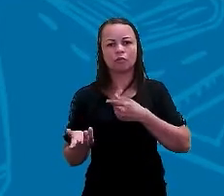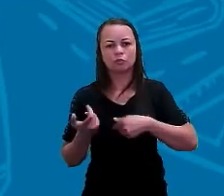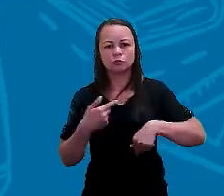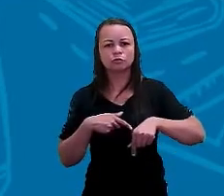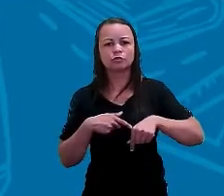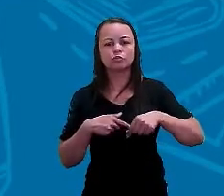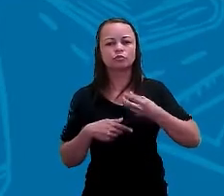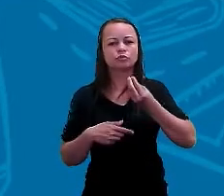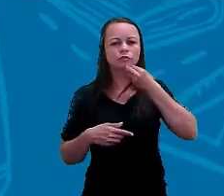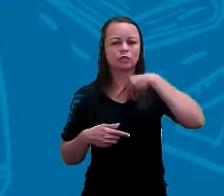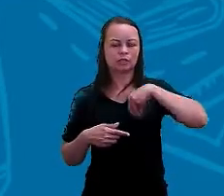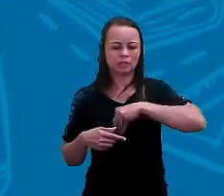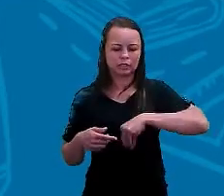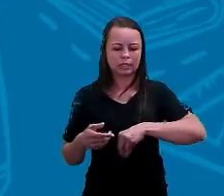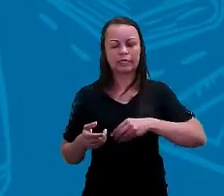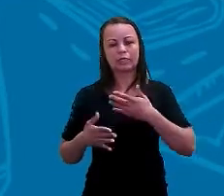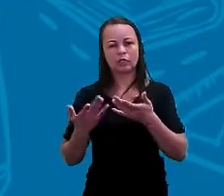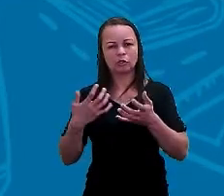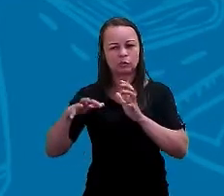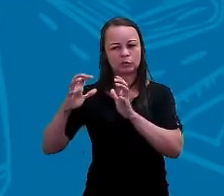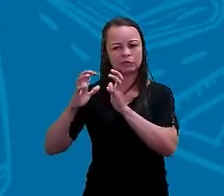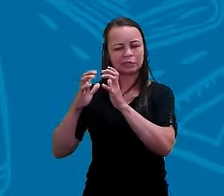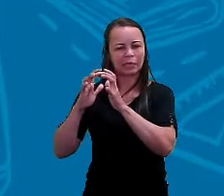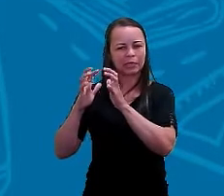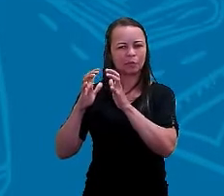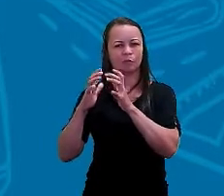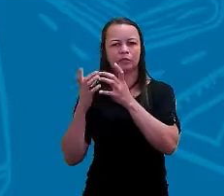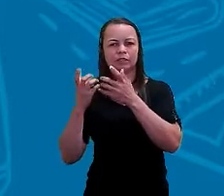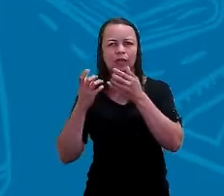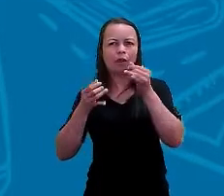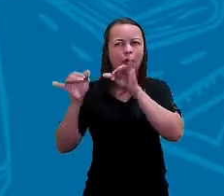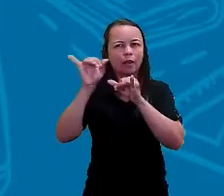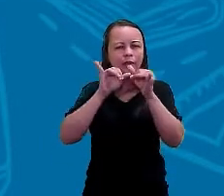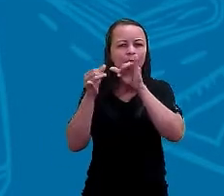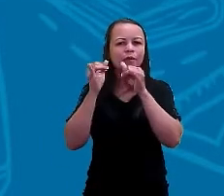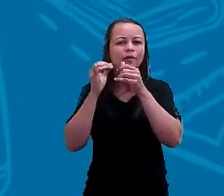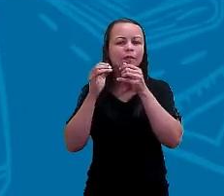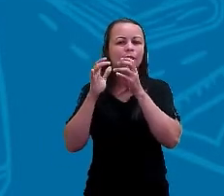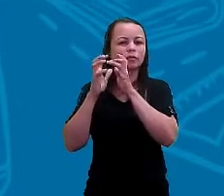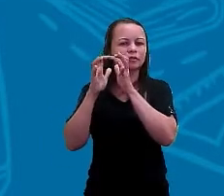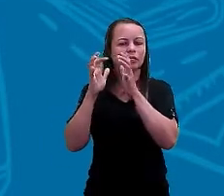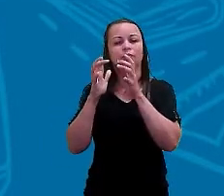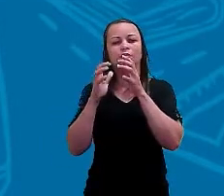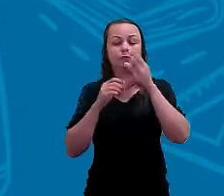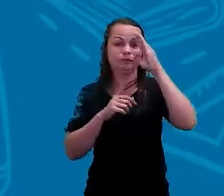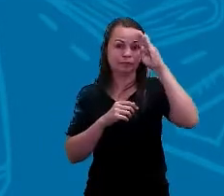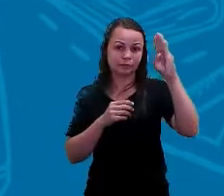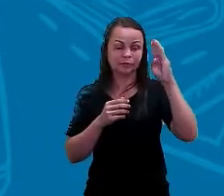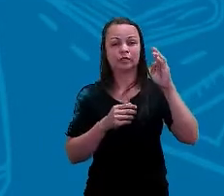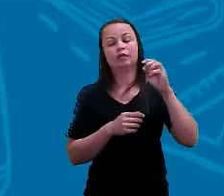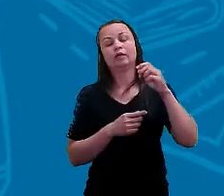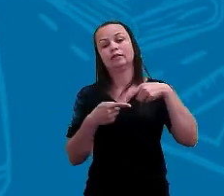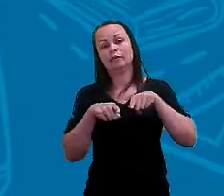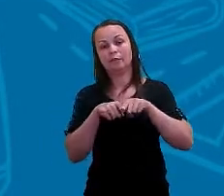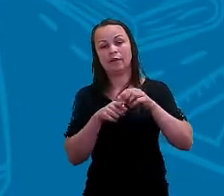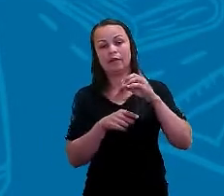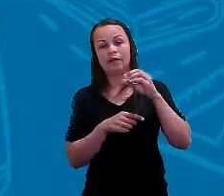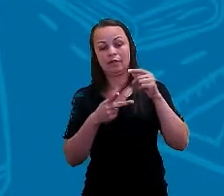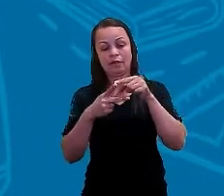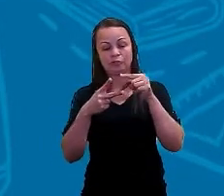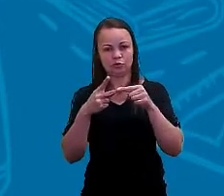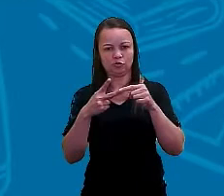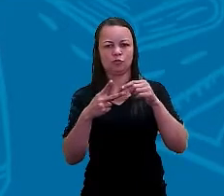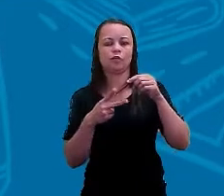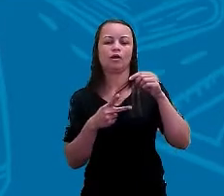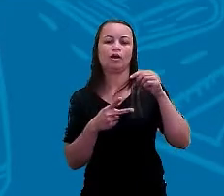está produzindo substâncias químicas que serão utilizadas de forma saudável pelo nosso cérebro, principalmente no que tange a serotonina e a